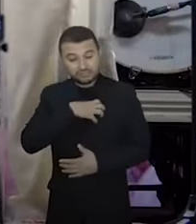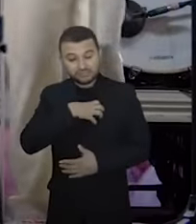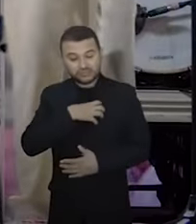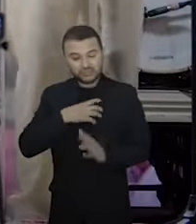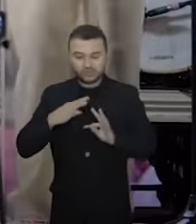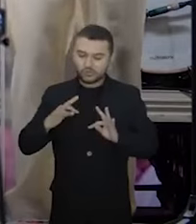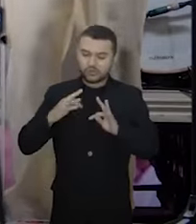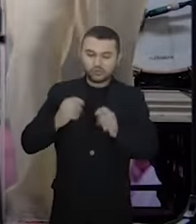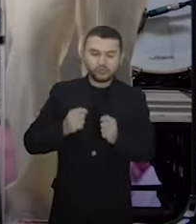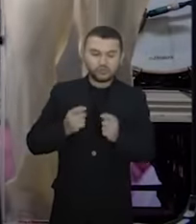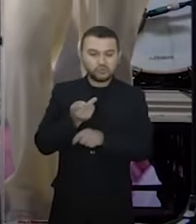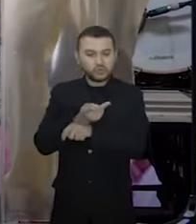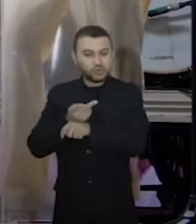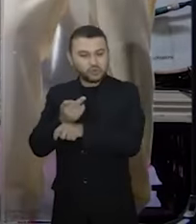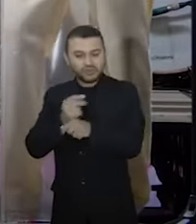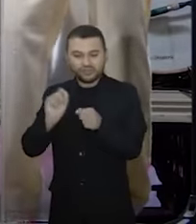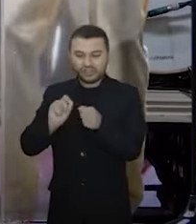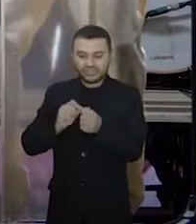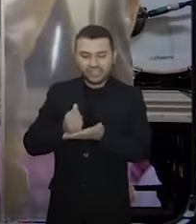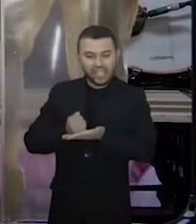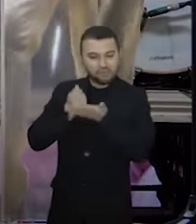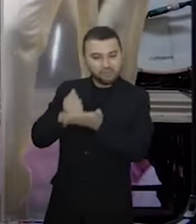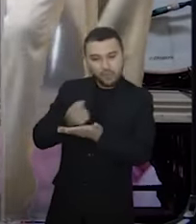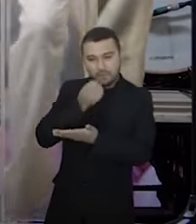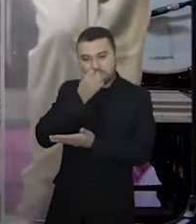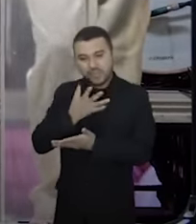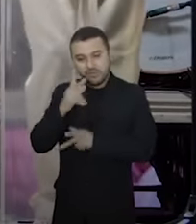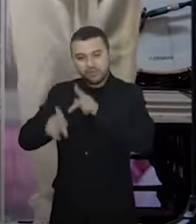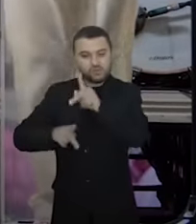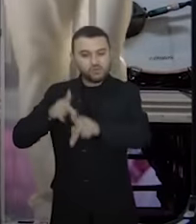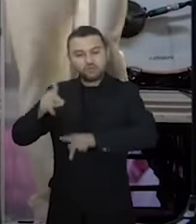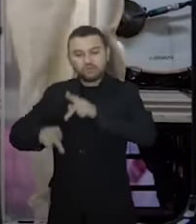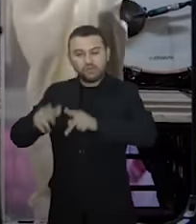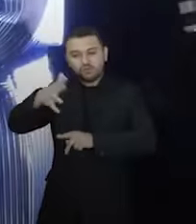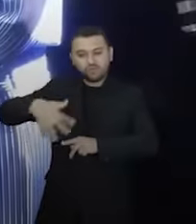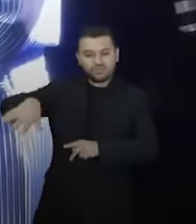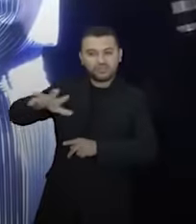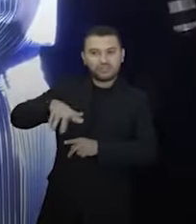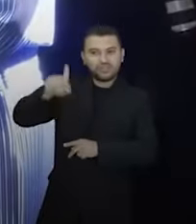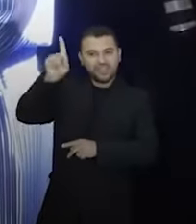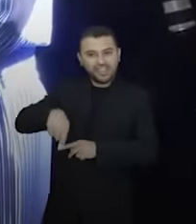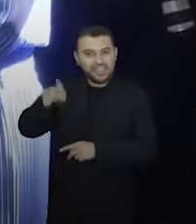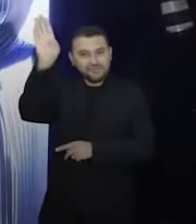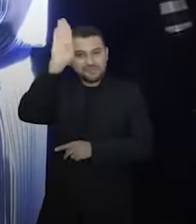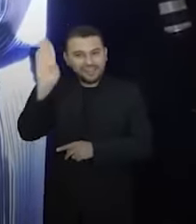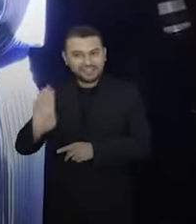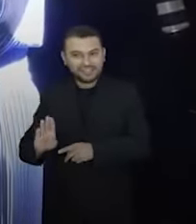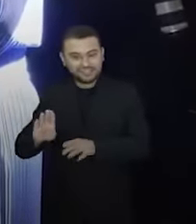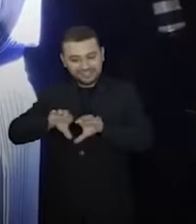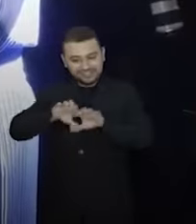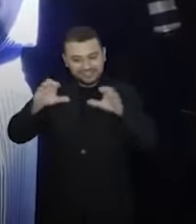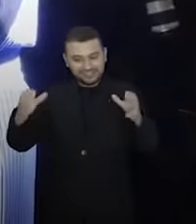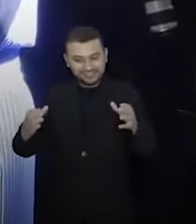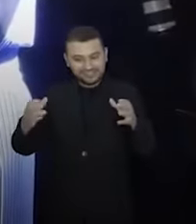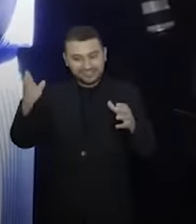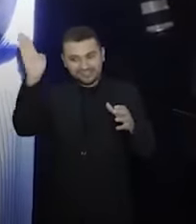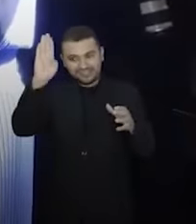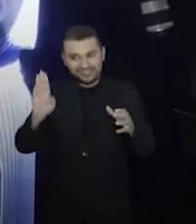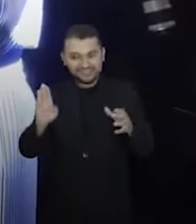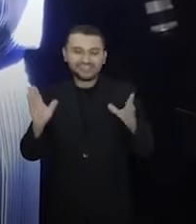procurando o bem do povo que te pariu. Uma metade é Brasil, outra metade